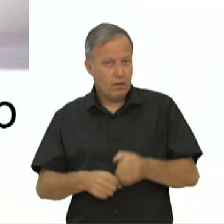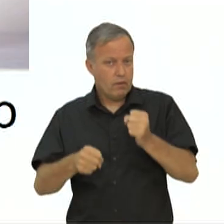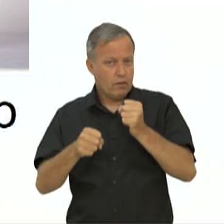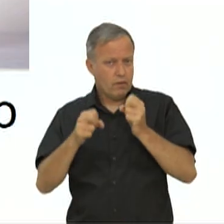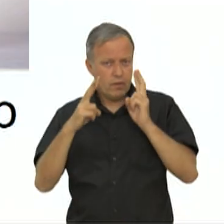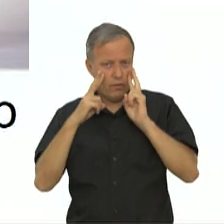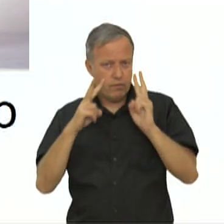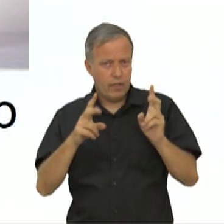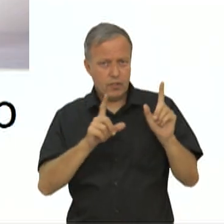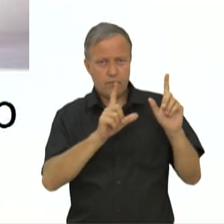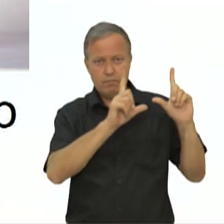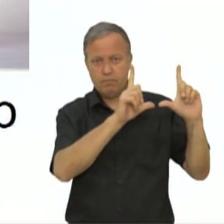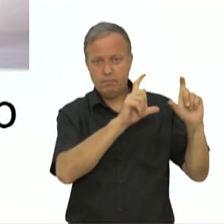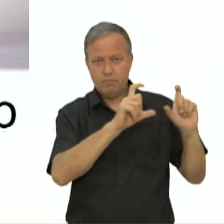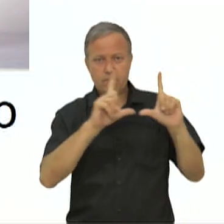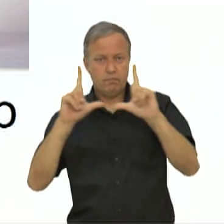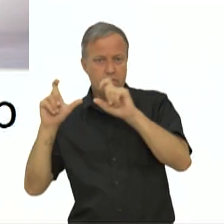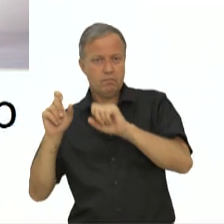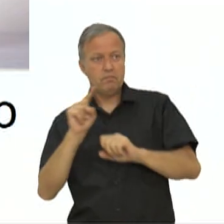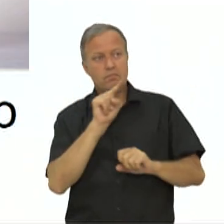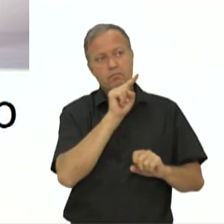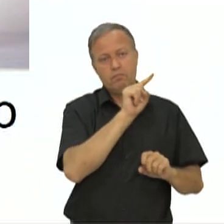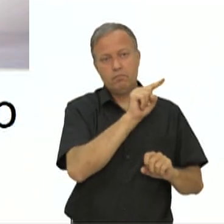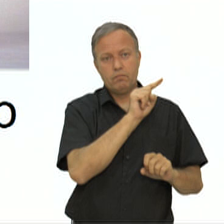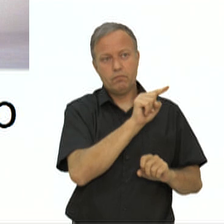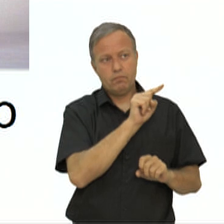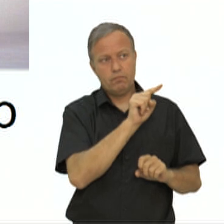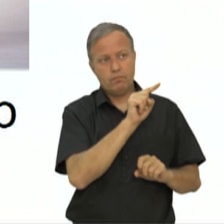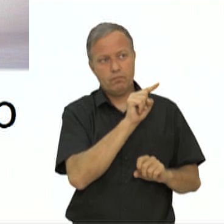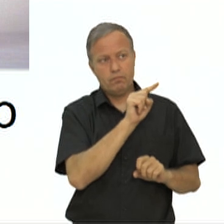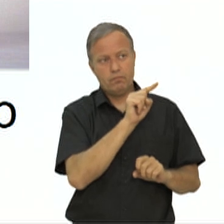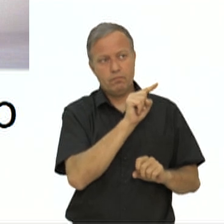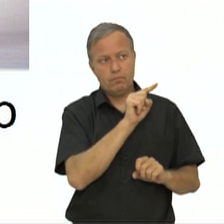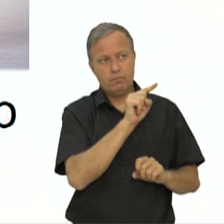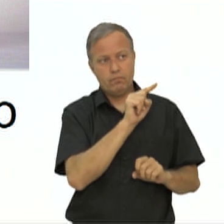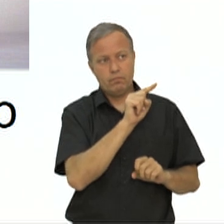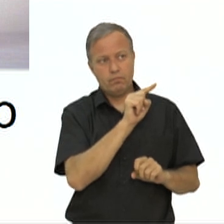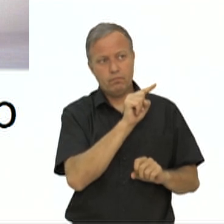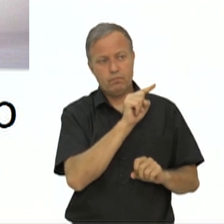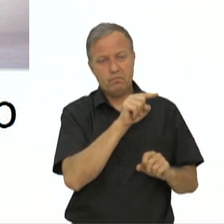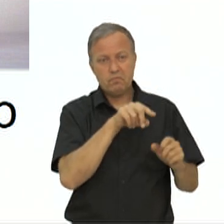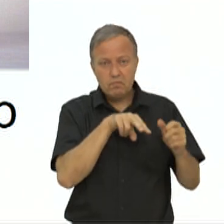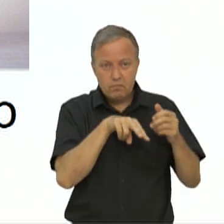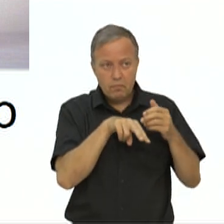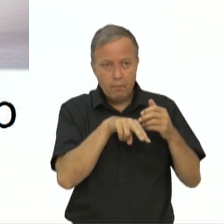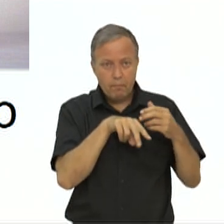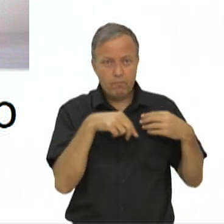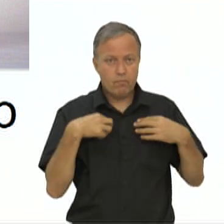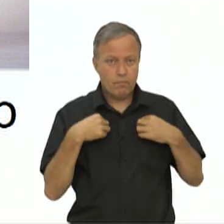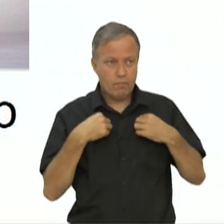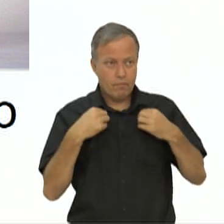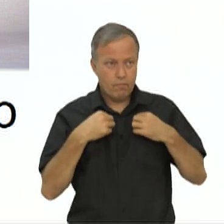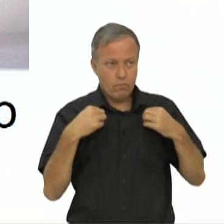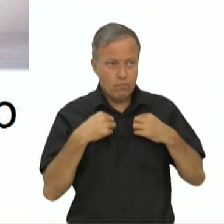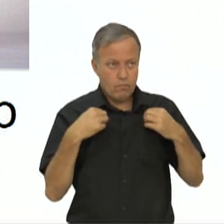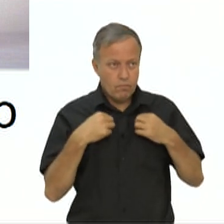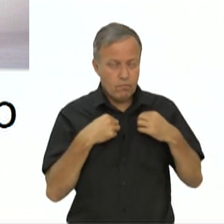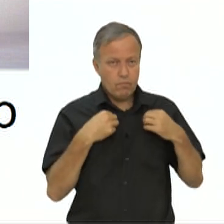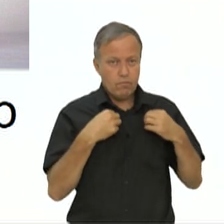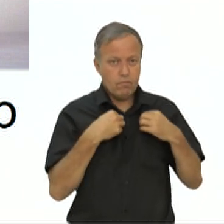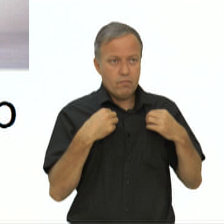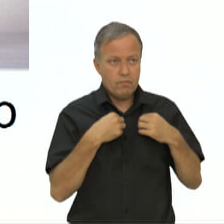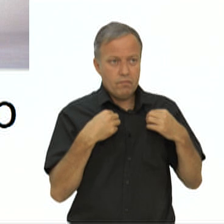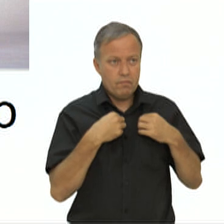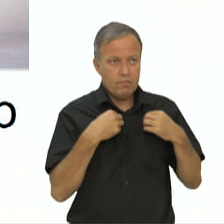só. Esta foto aqui é uma foto, né, com as vestimentas do período